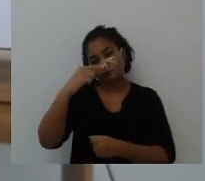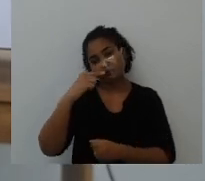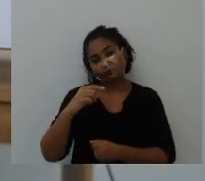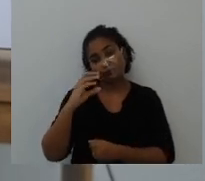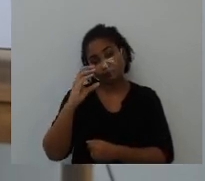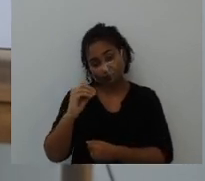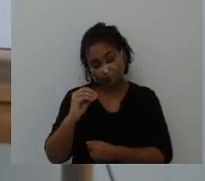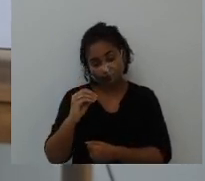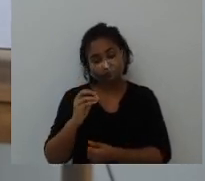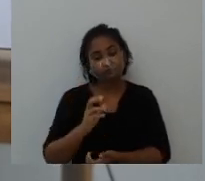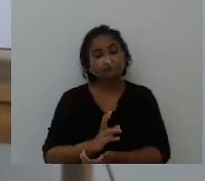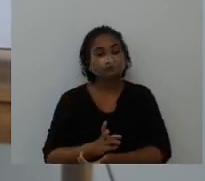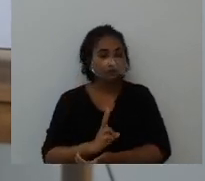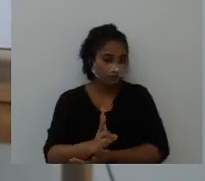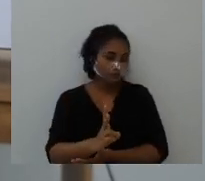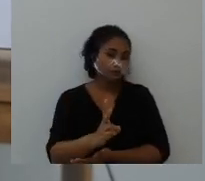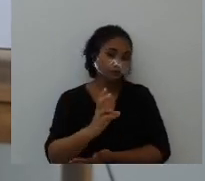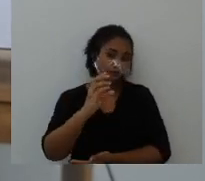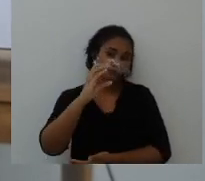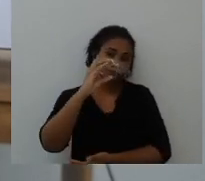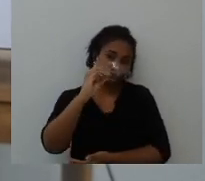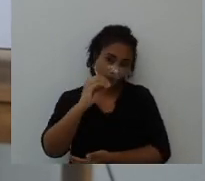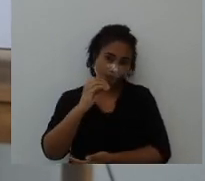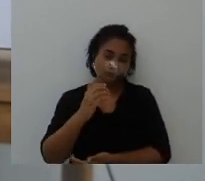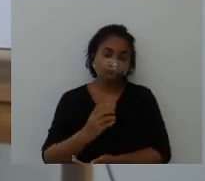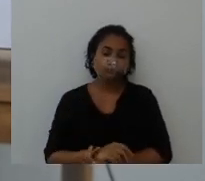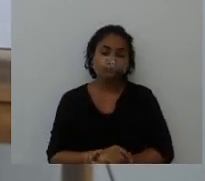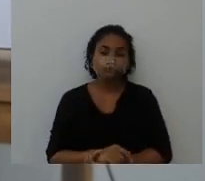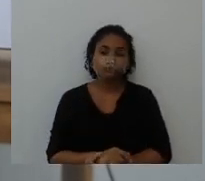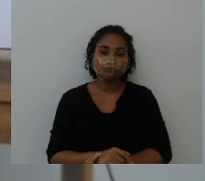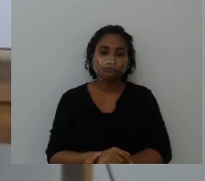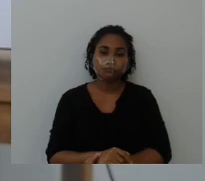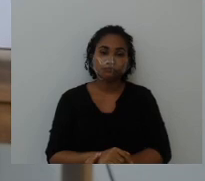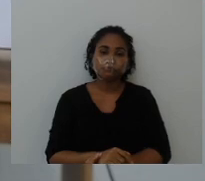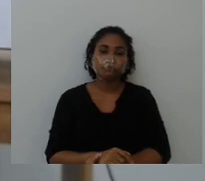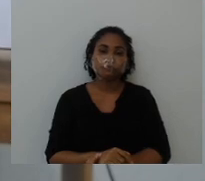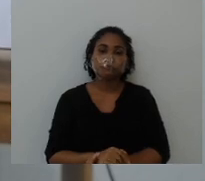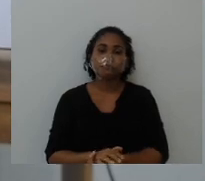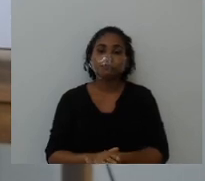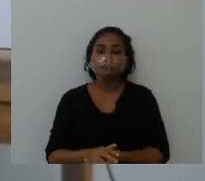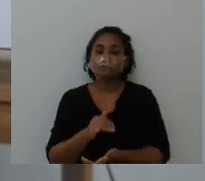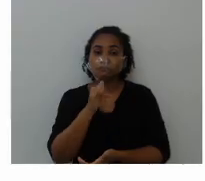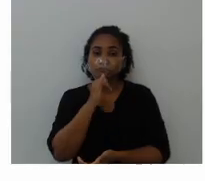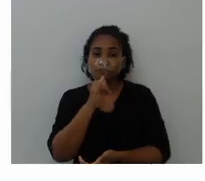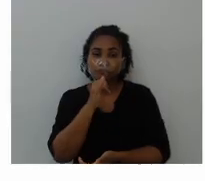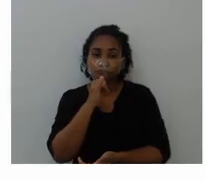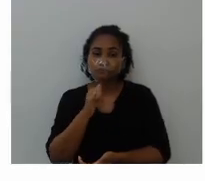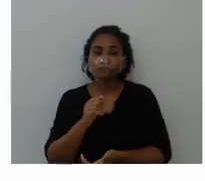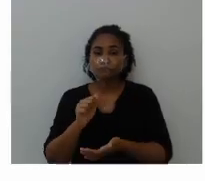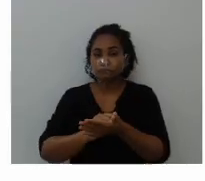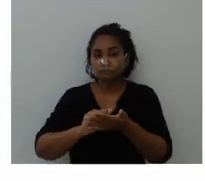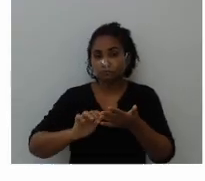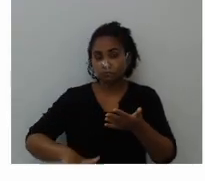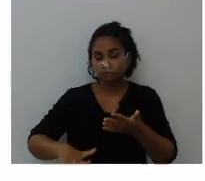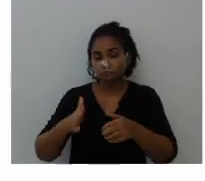que a soma vetorial deles tem que dar igual a zero. Então, você tem aí ó, um exemplo em que você